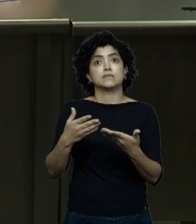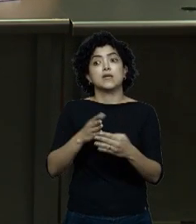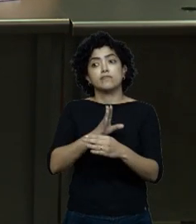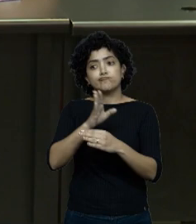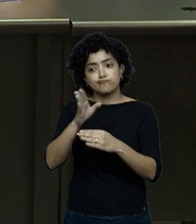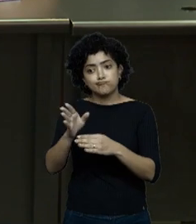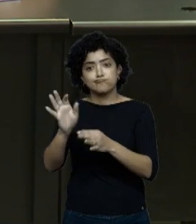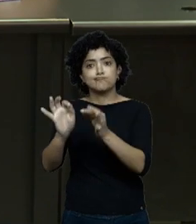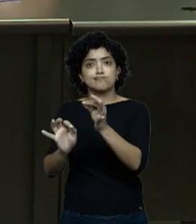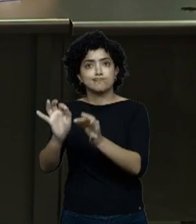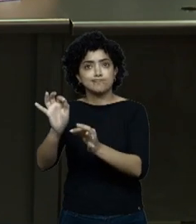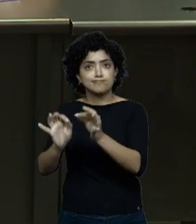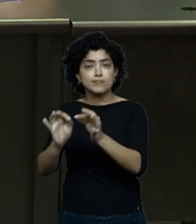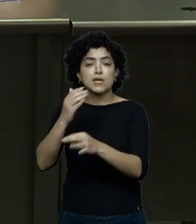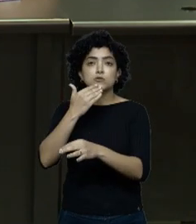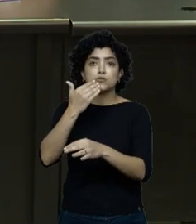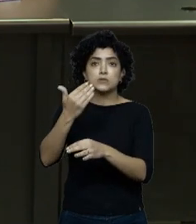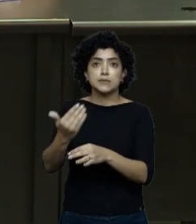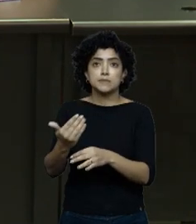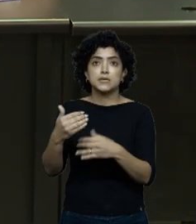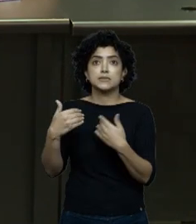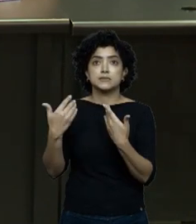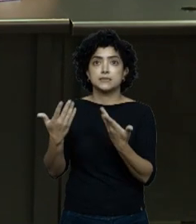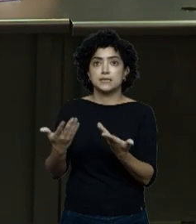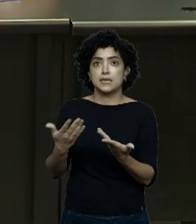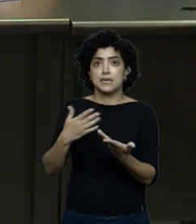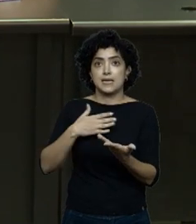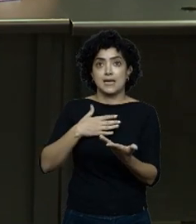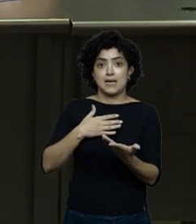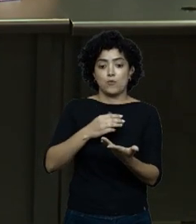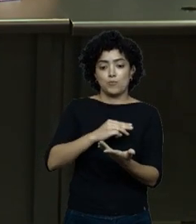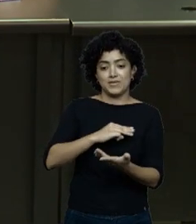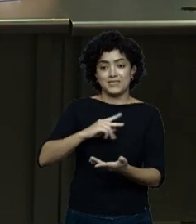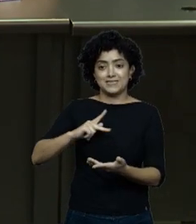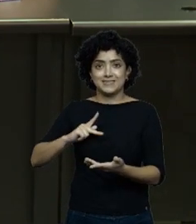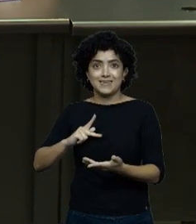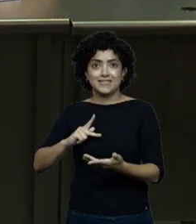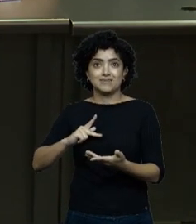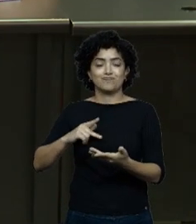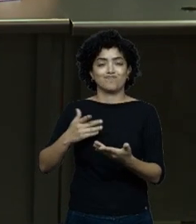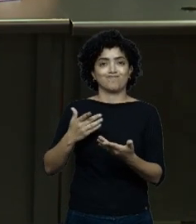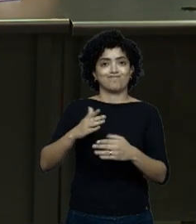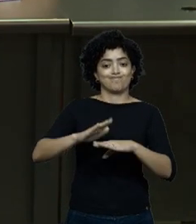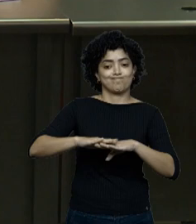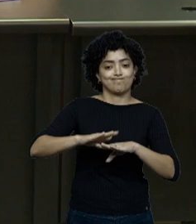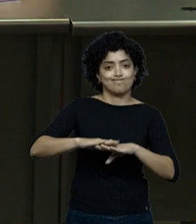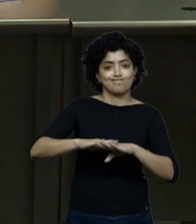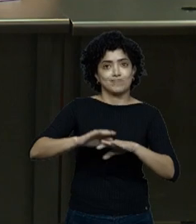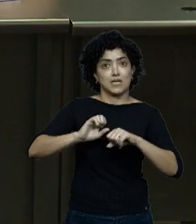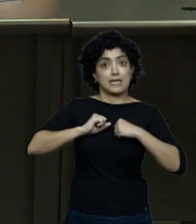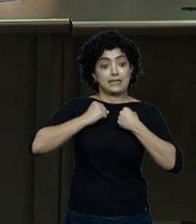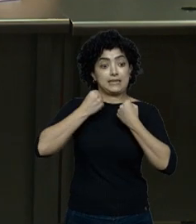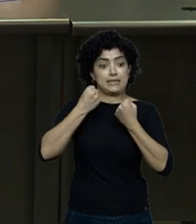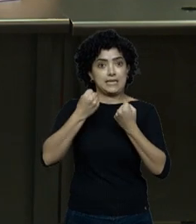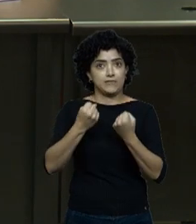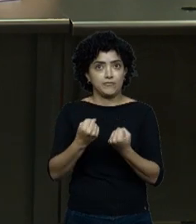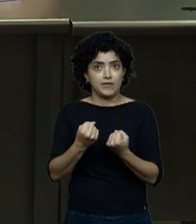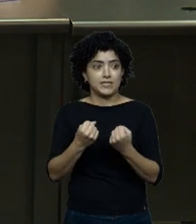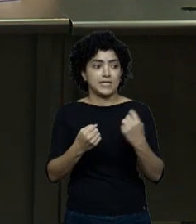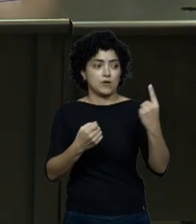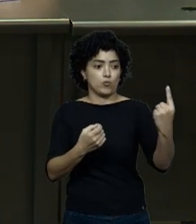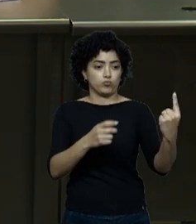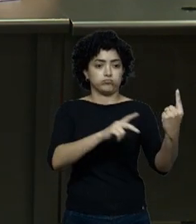a sua demanda não é porque eu não tenho observo que não tem legitimidade para defender o direito do professor